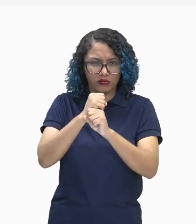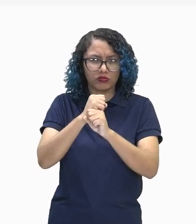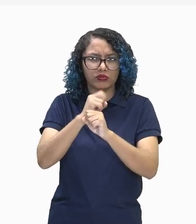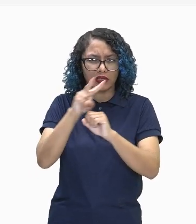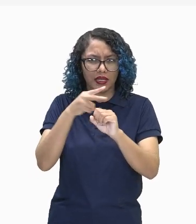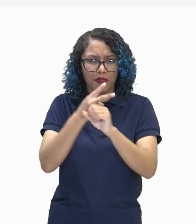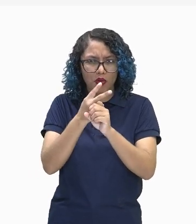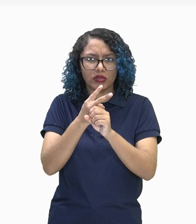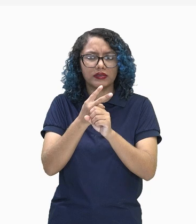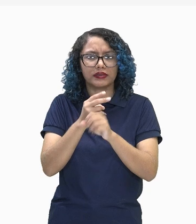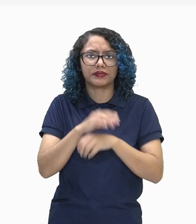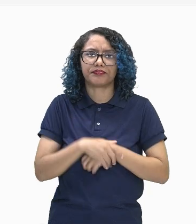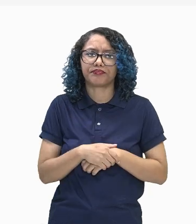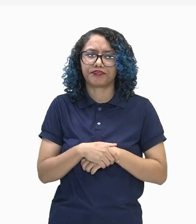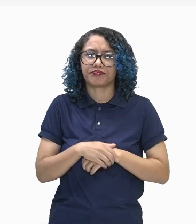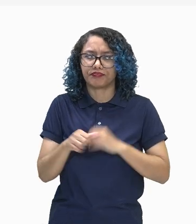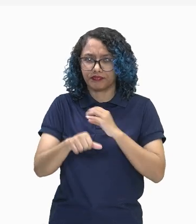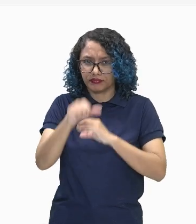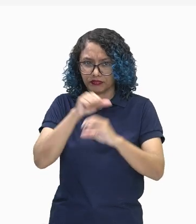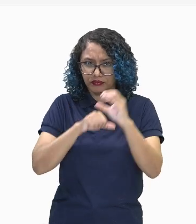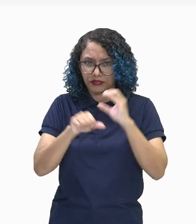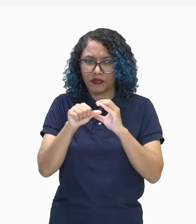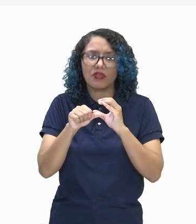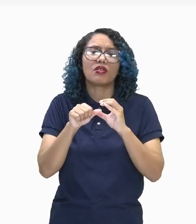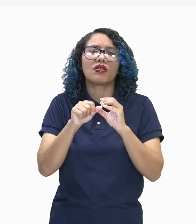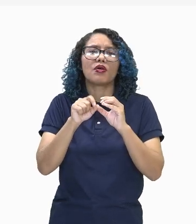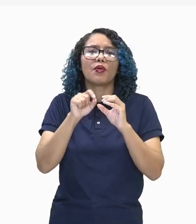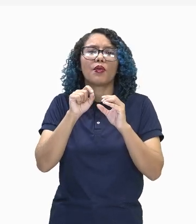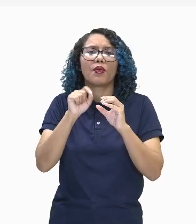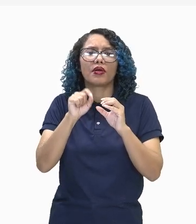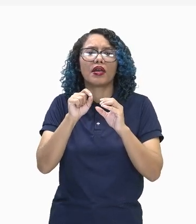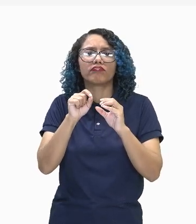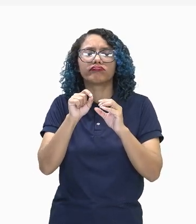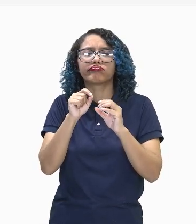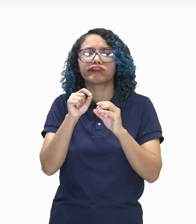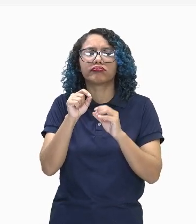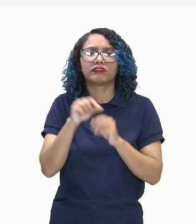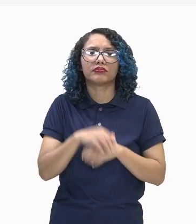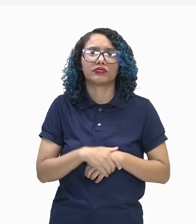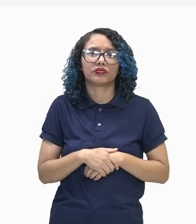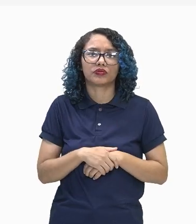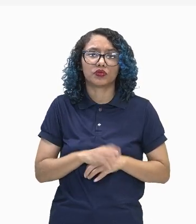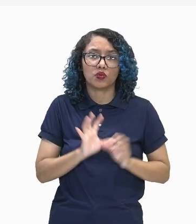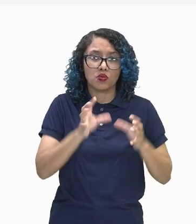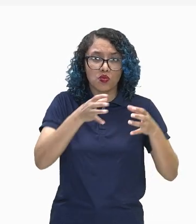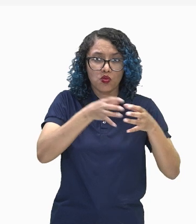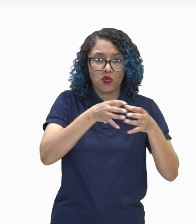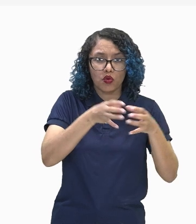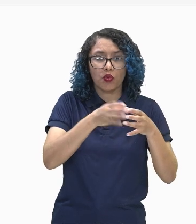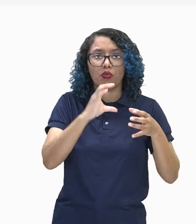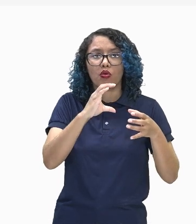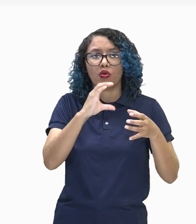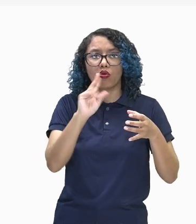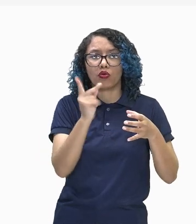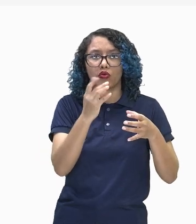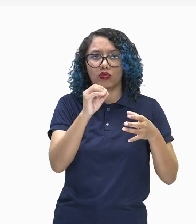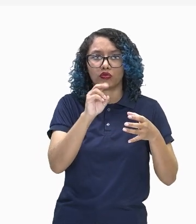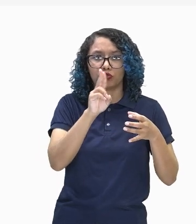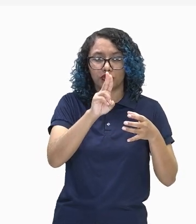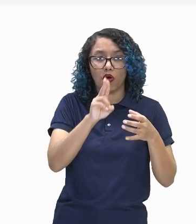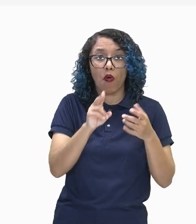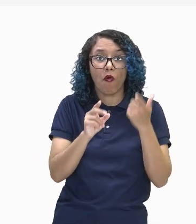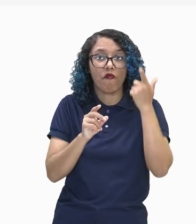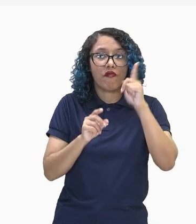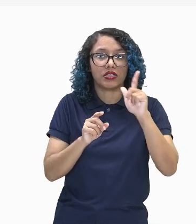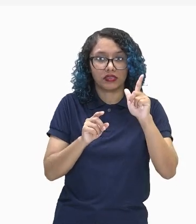1122 a.C., quando os guerreiros da dinastia Zhou, da China Ocidental, derrotaram o monarca